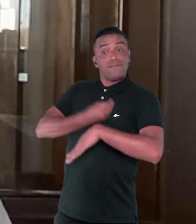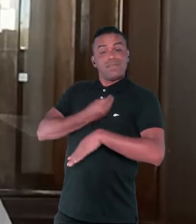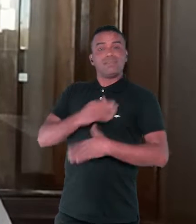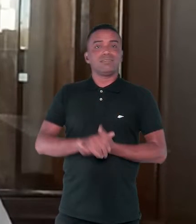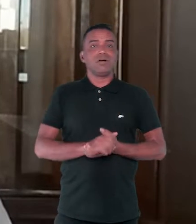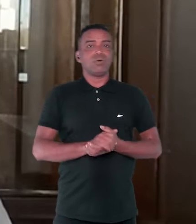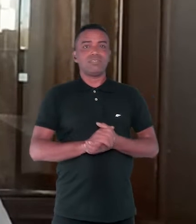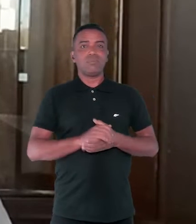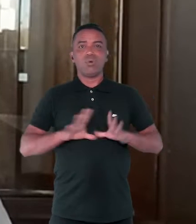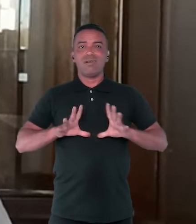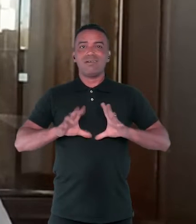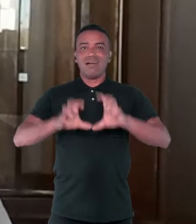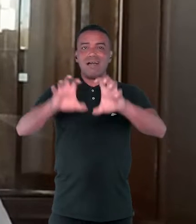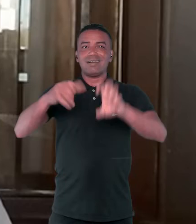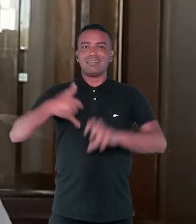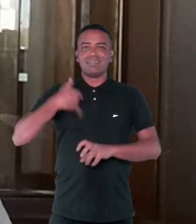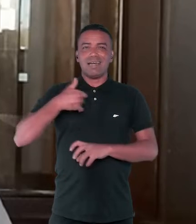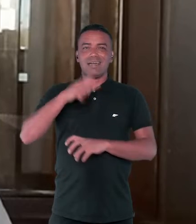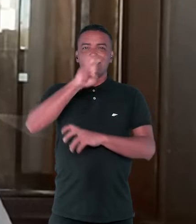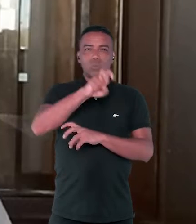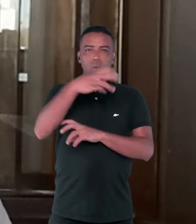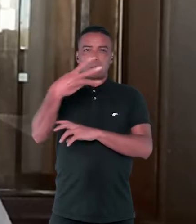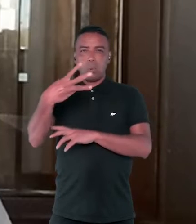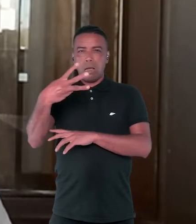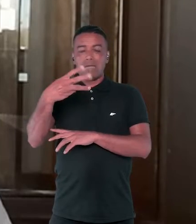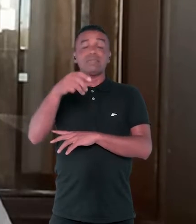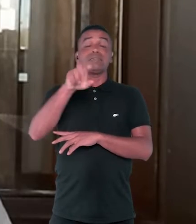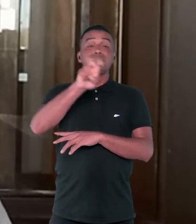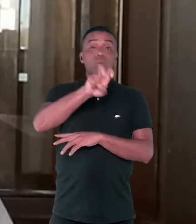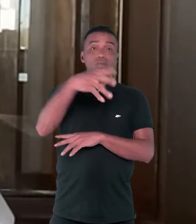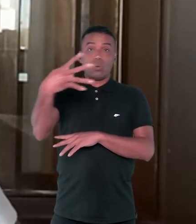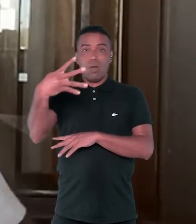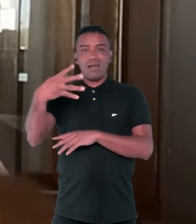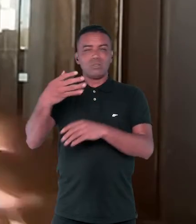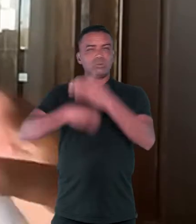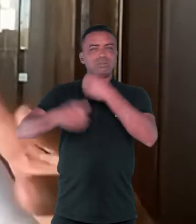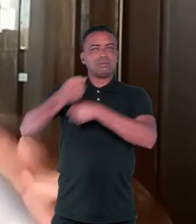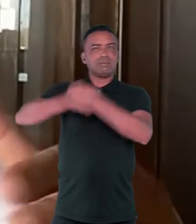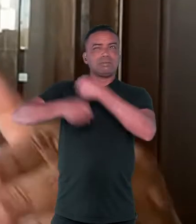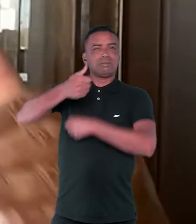de câncer aos 54 anos, há 13 anos atrás, eu